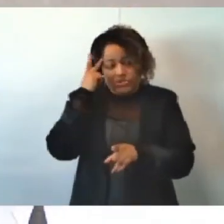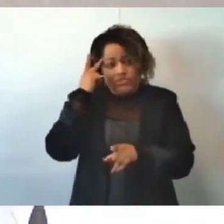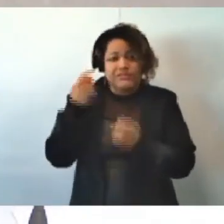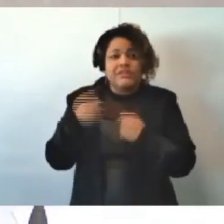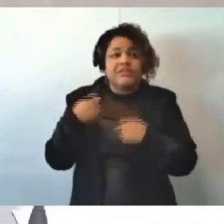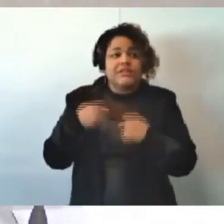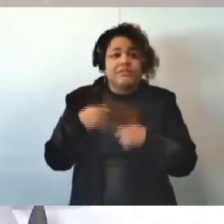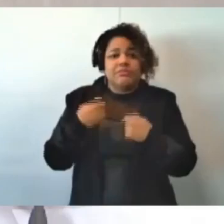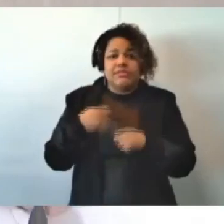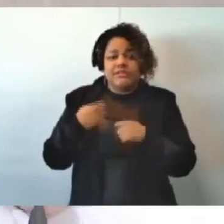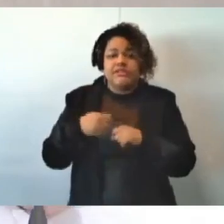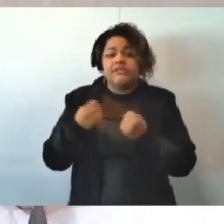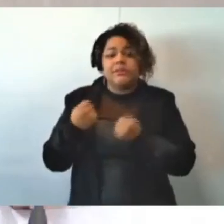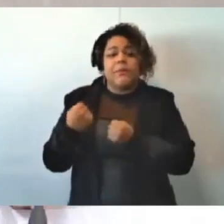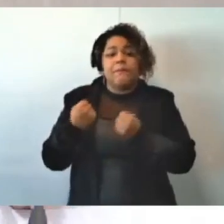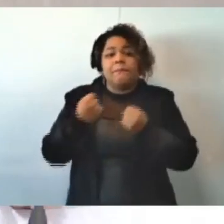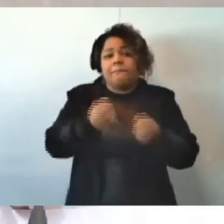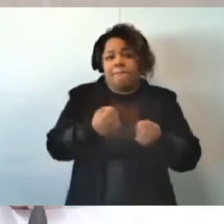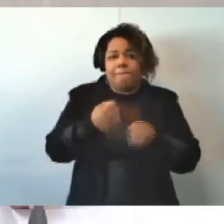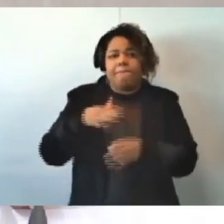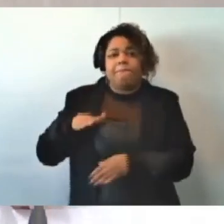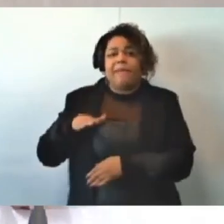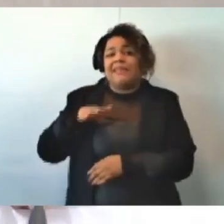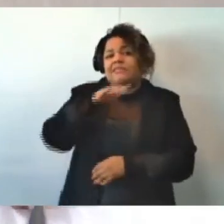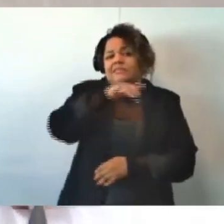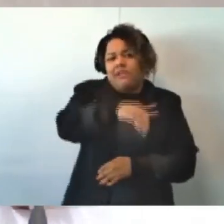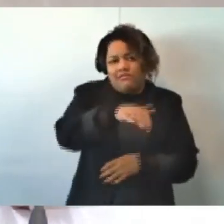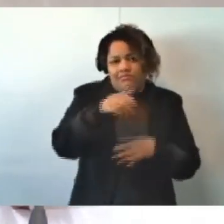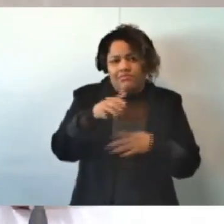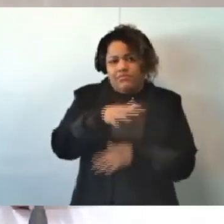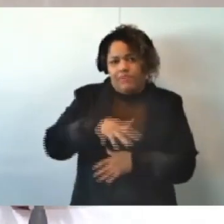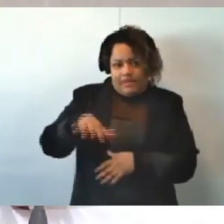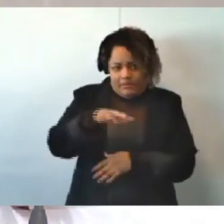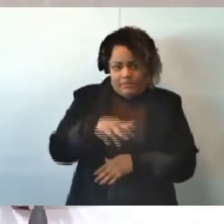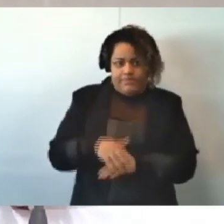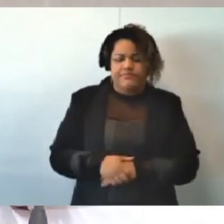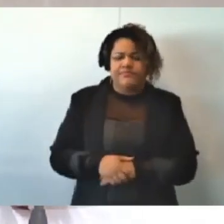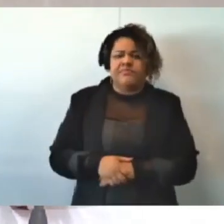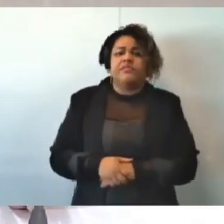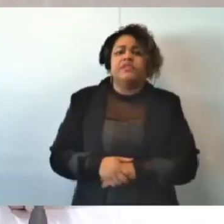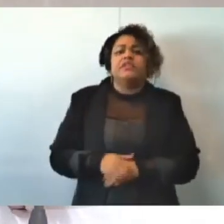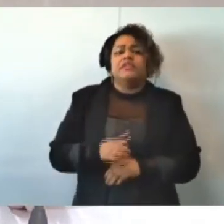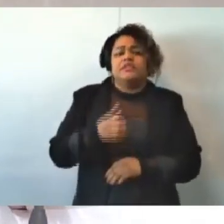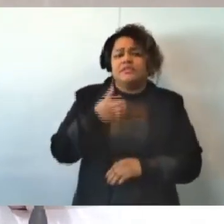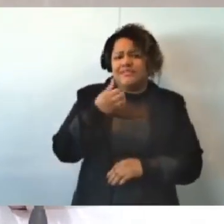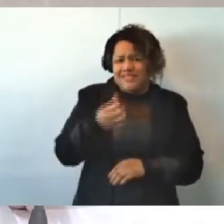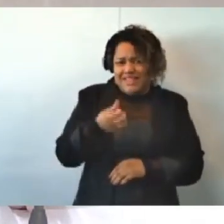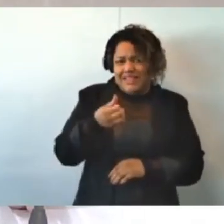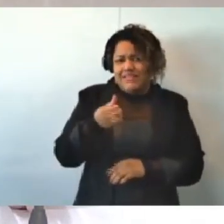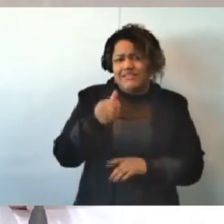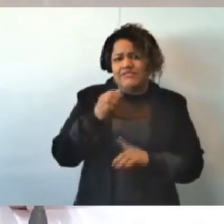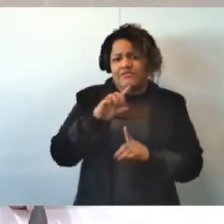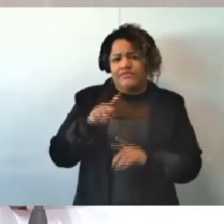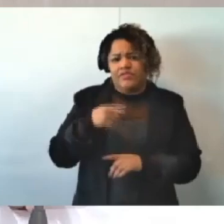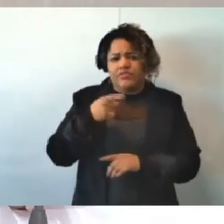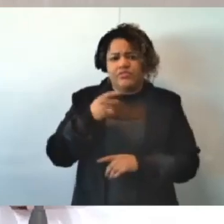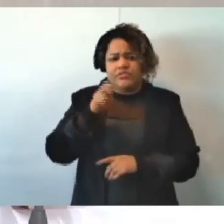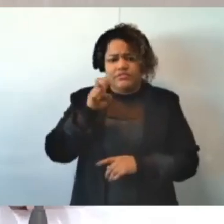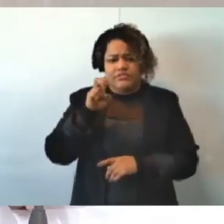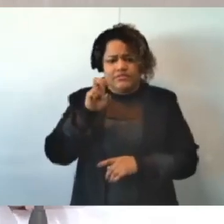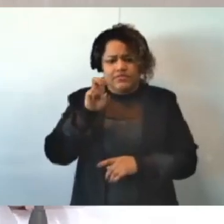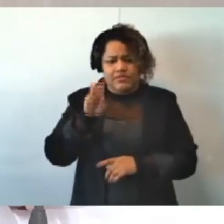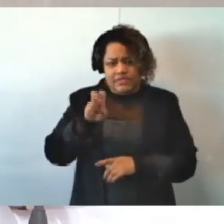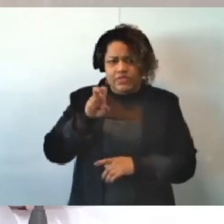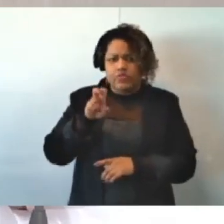gigantesco. Então, novamente, eu pergunto, será que 6 milhões e meio de toneladas de trânsito vai fazer alguma diferença na rua? Vai